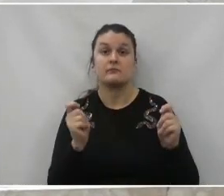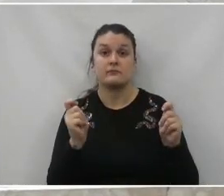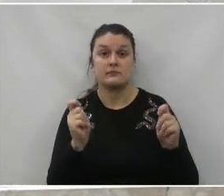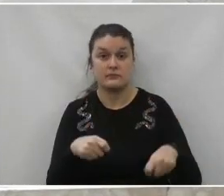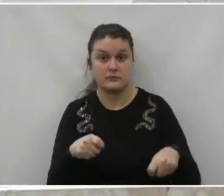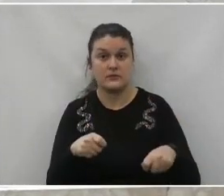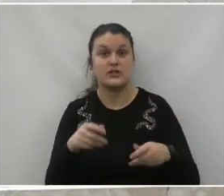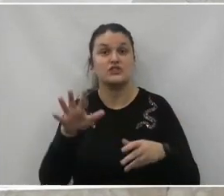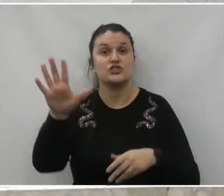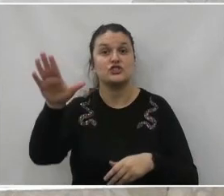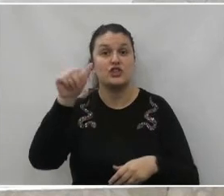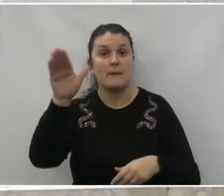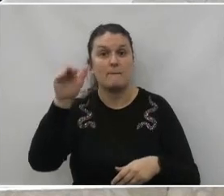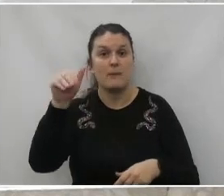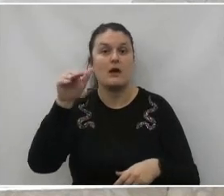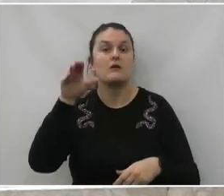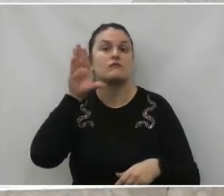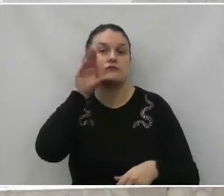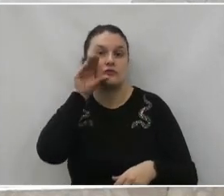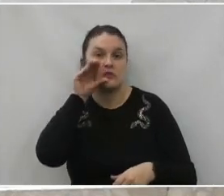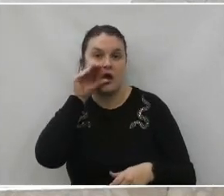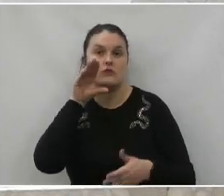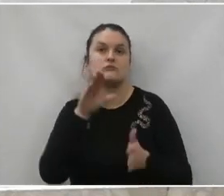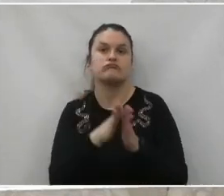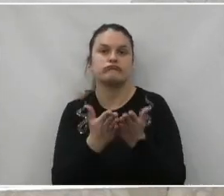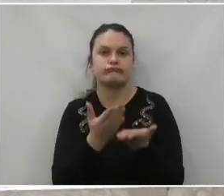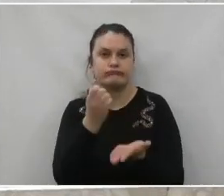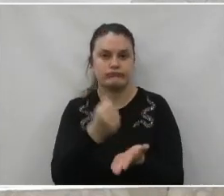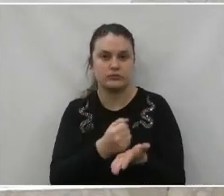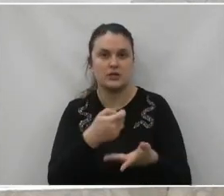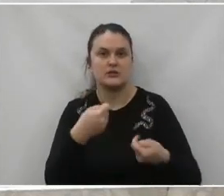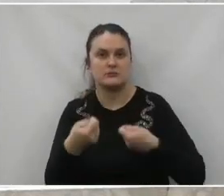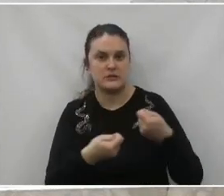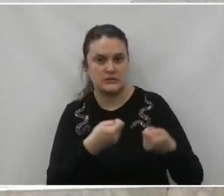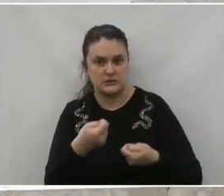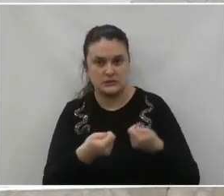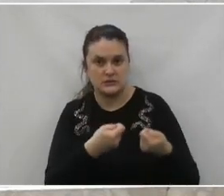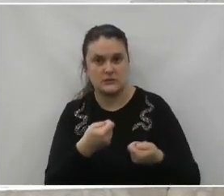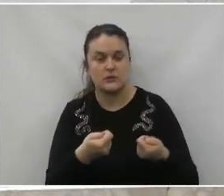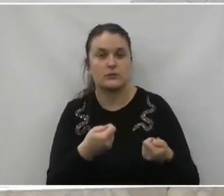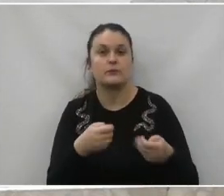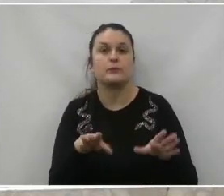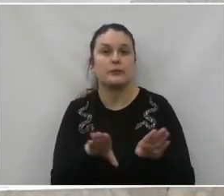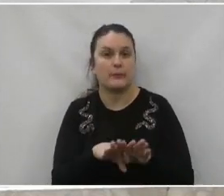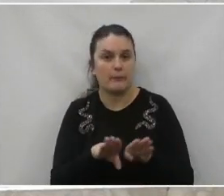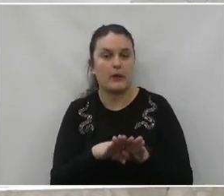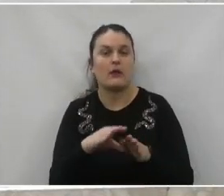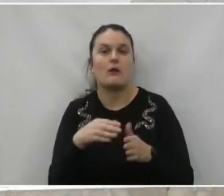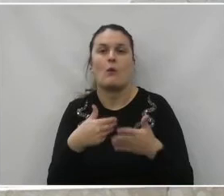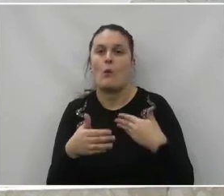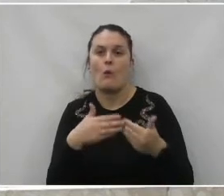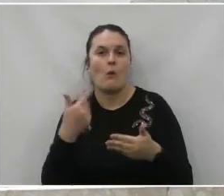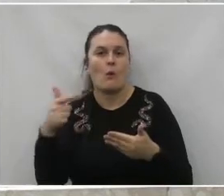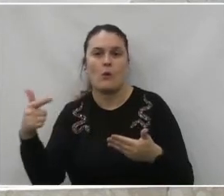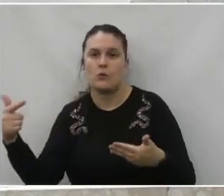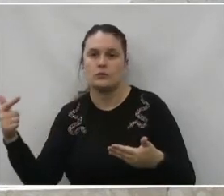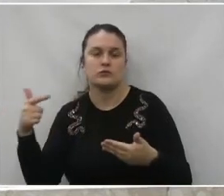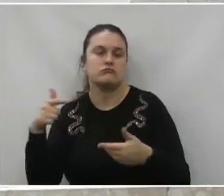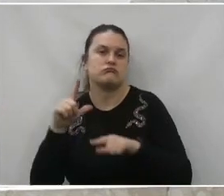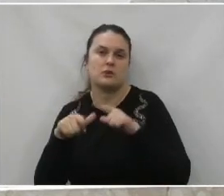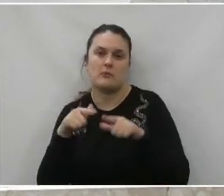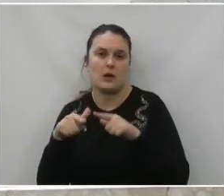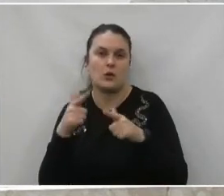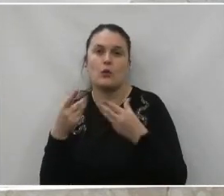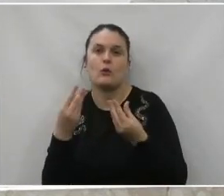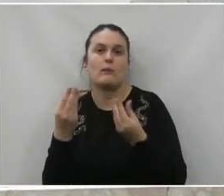a convocação de servidores efetivos da administração direta e indireta, bem como nos demais atos normativos editados